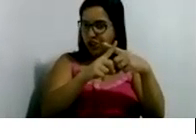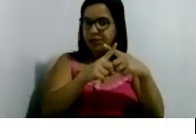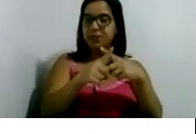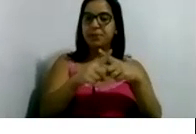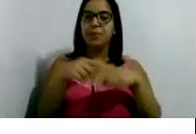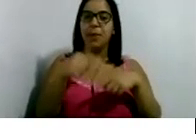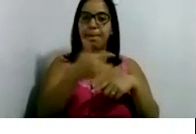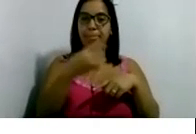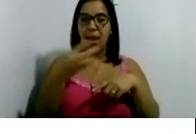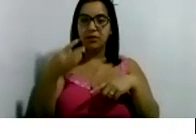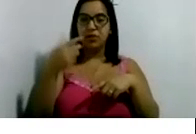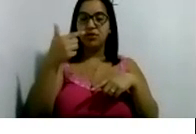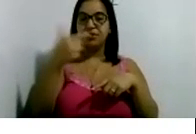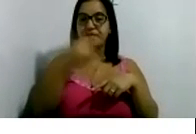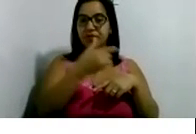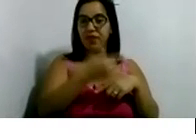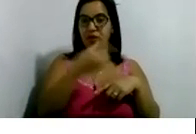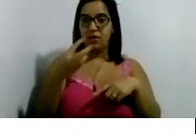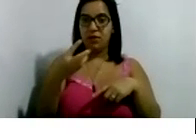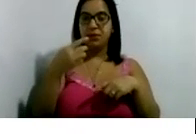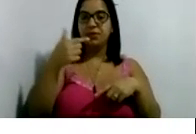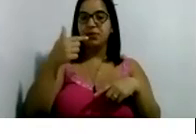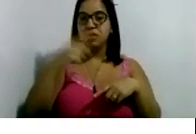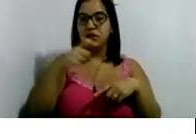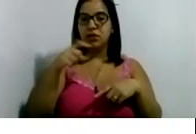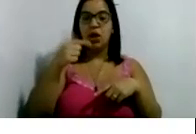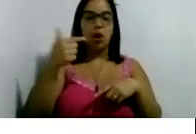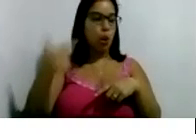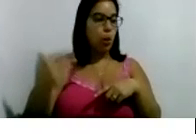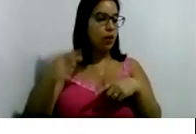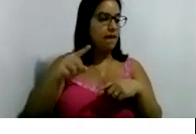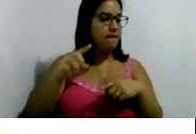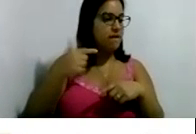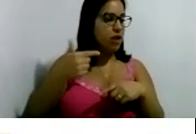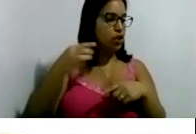23X, e 2 espermatozoides 23Y.